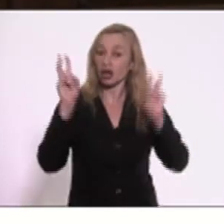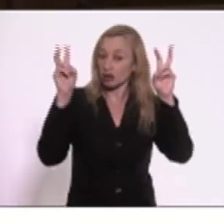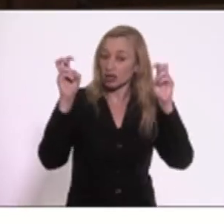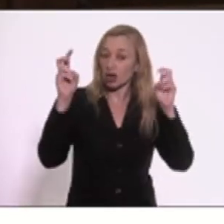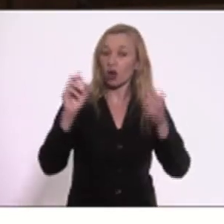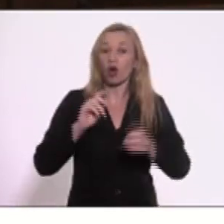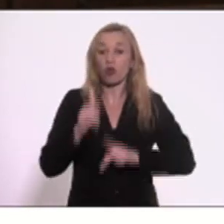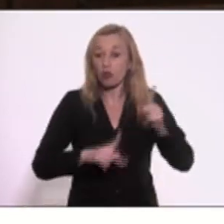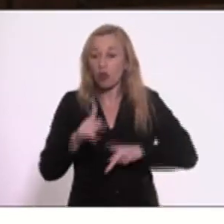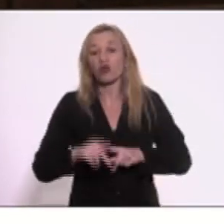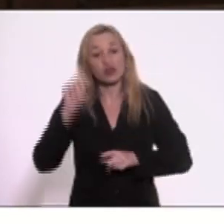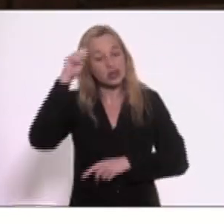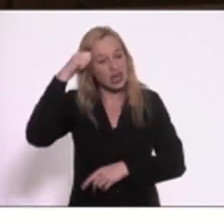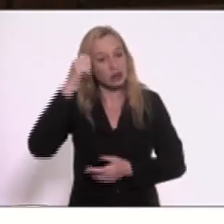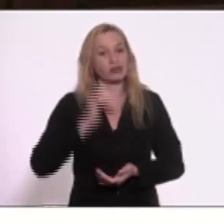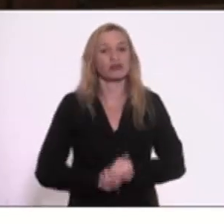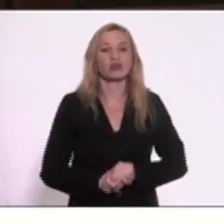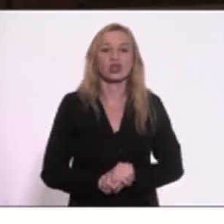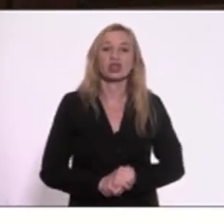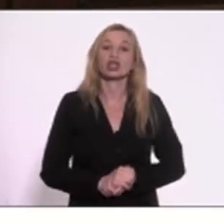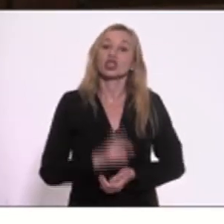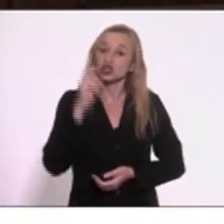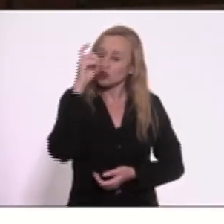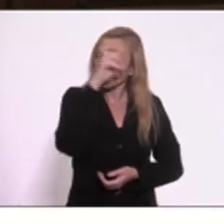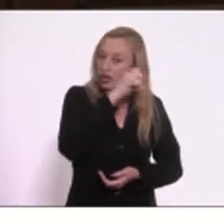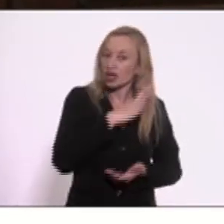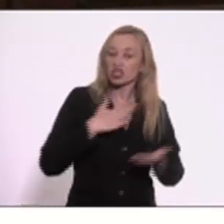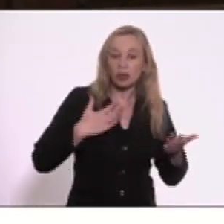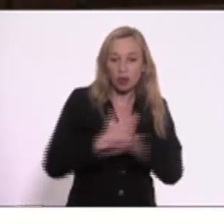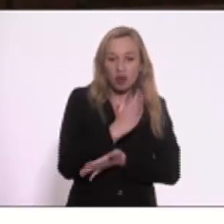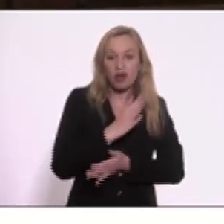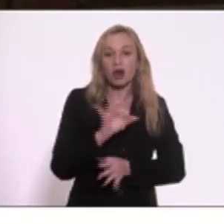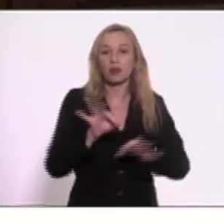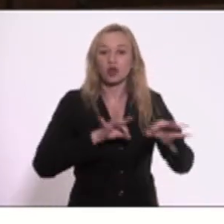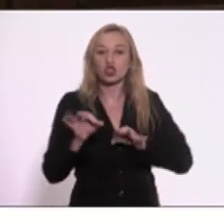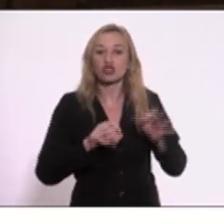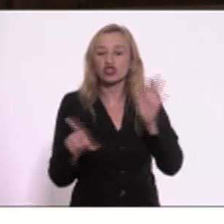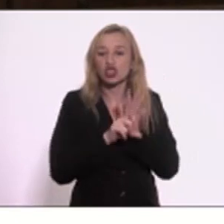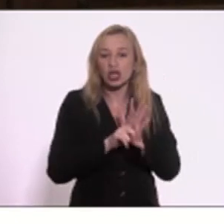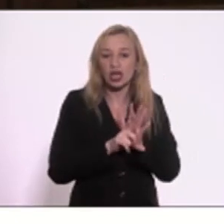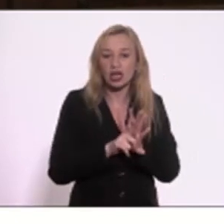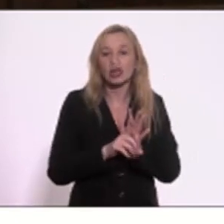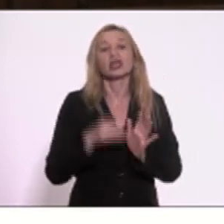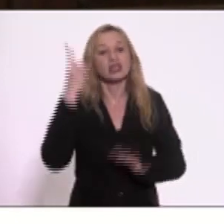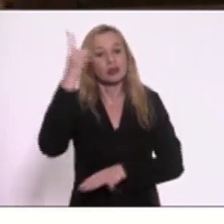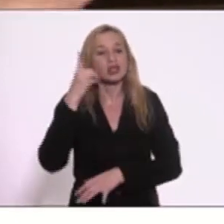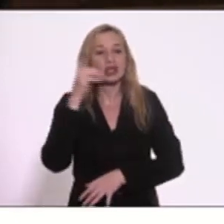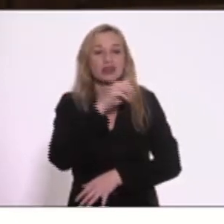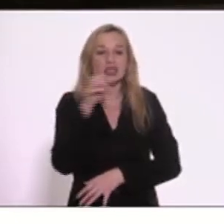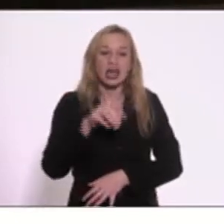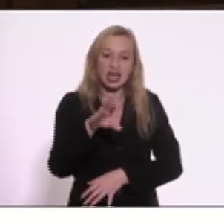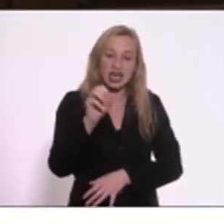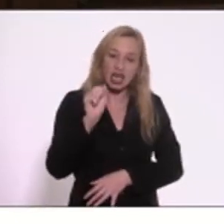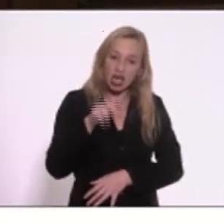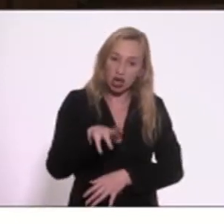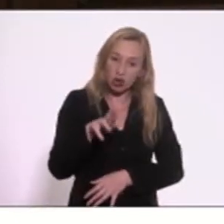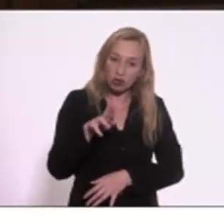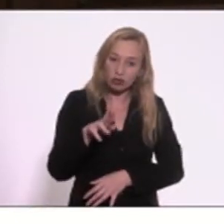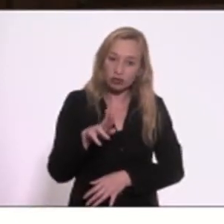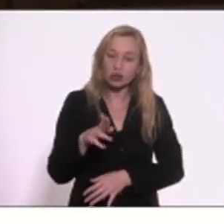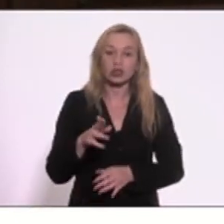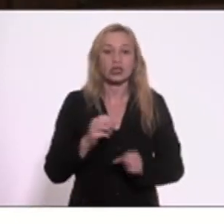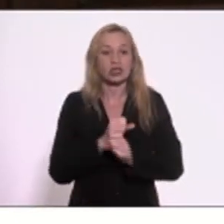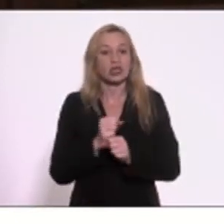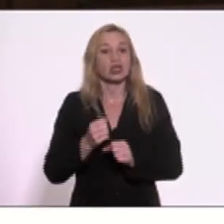povo negro. Nós temos dificuldade de aprovar um projeto de lei do deputado Zaqueu Teixeira, que ainda vem da legislatura anterior,